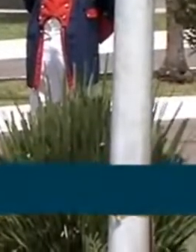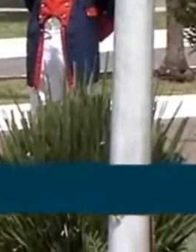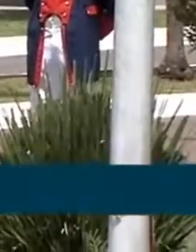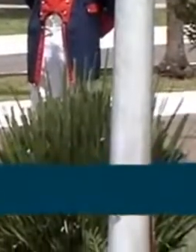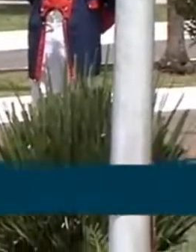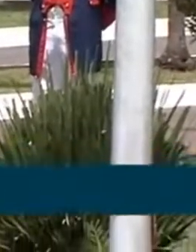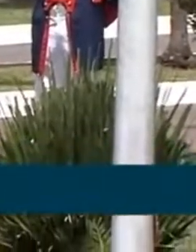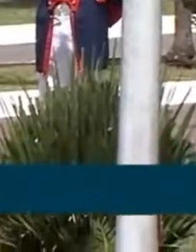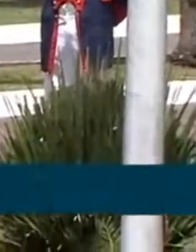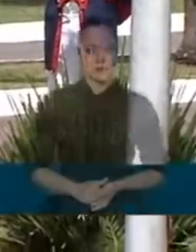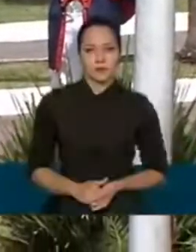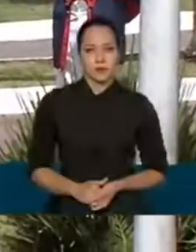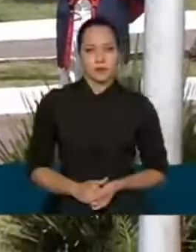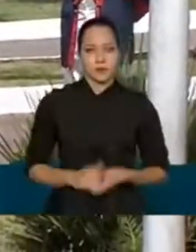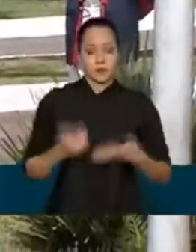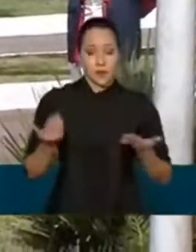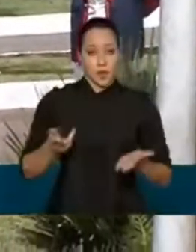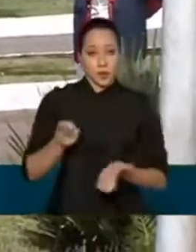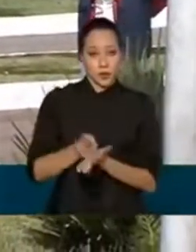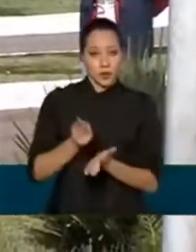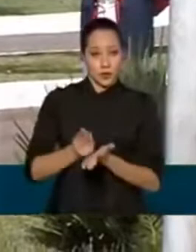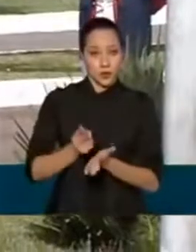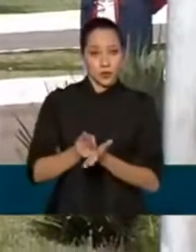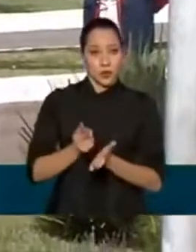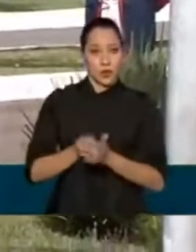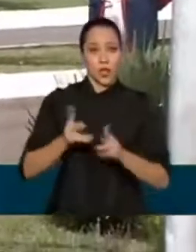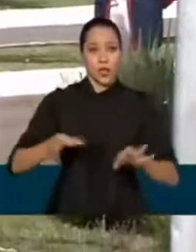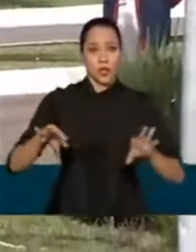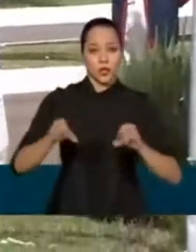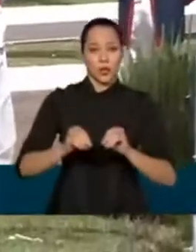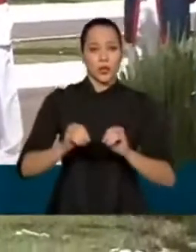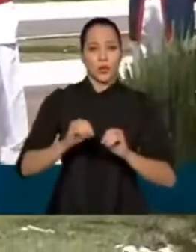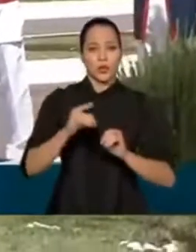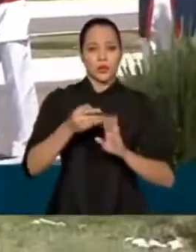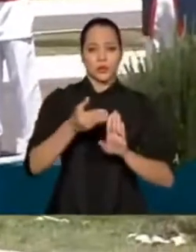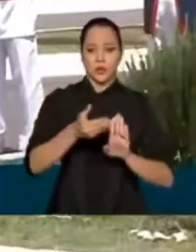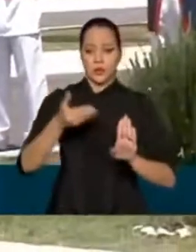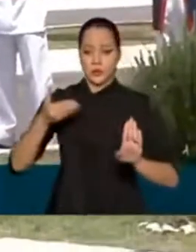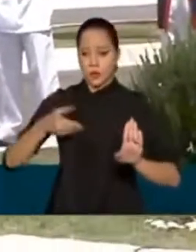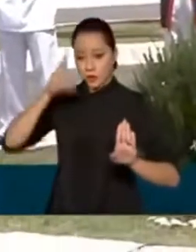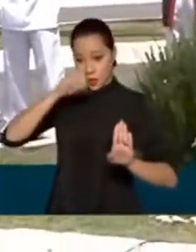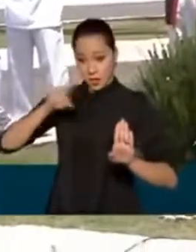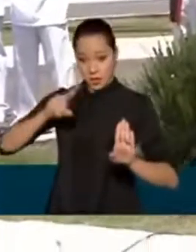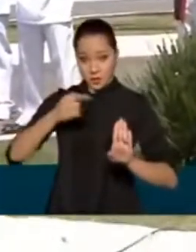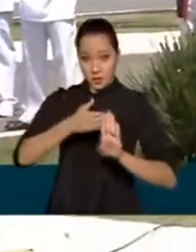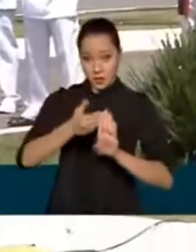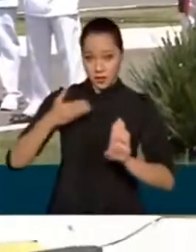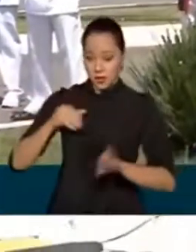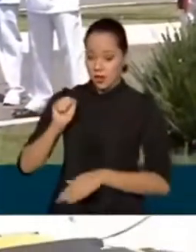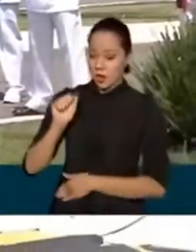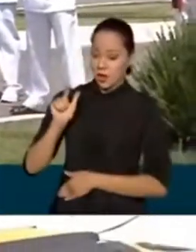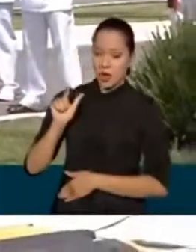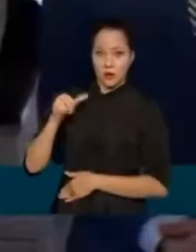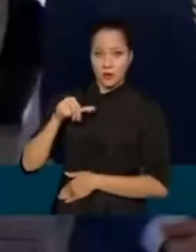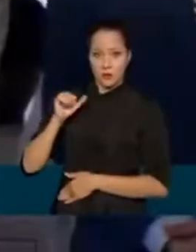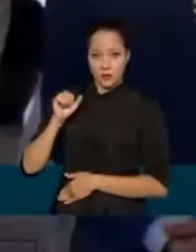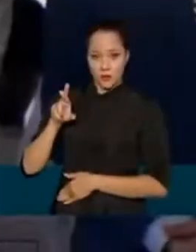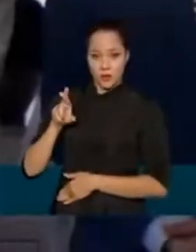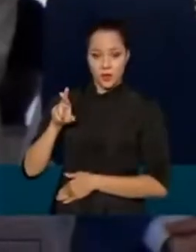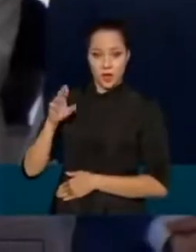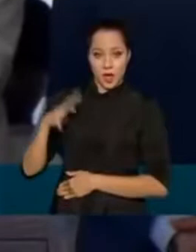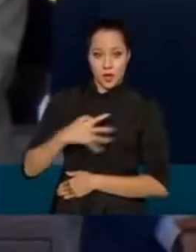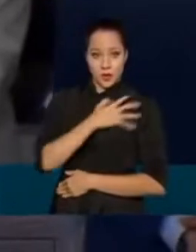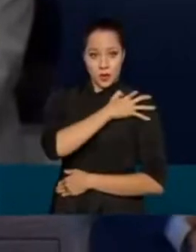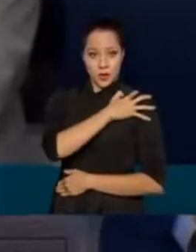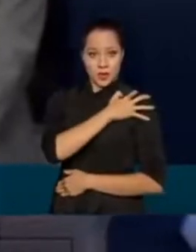Ordens em vigor. Permanecem em vigor todas as ordens do meu antecessor, Almir Garnier Santos, almirante